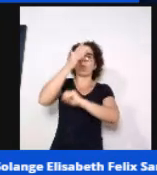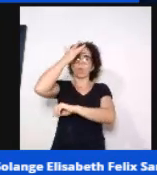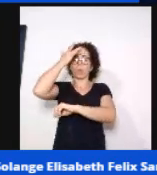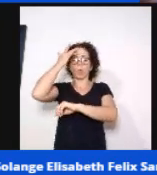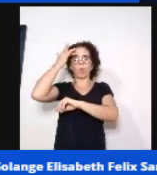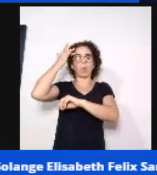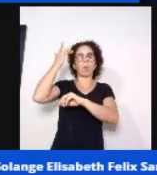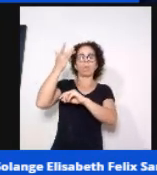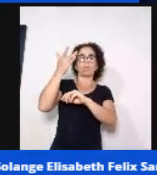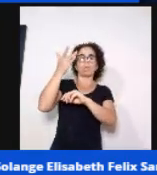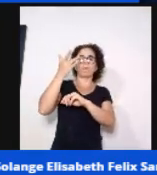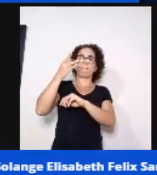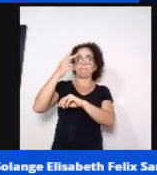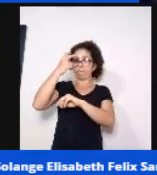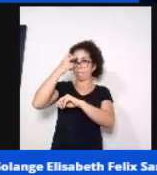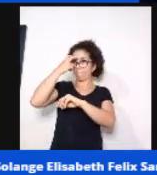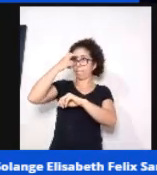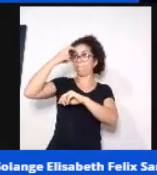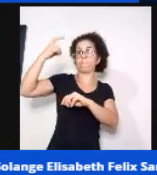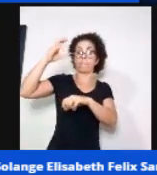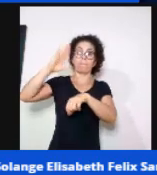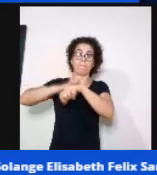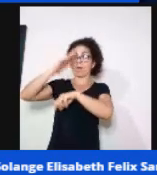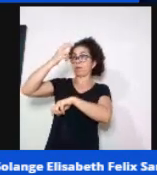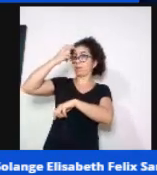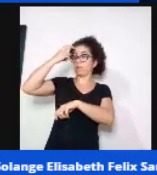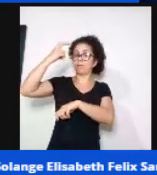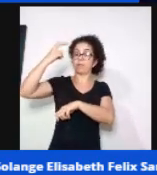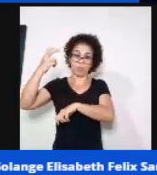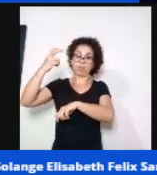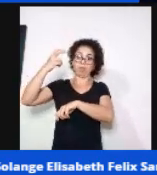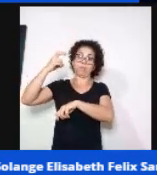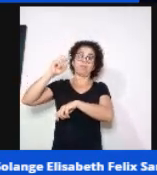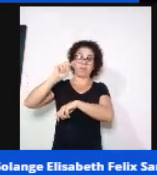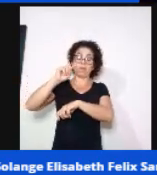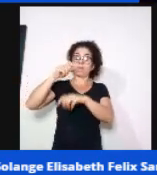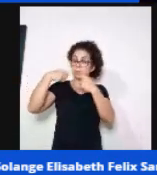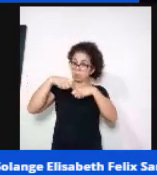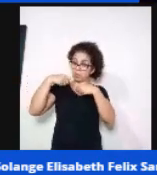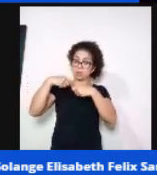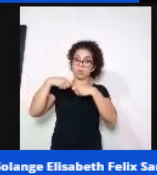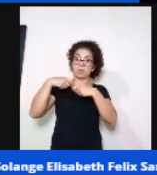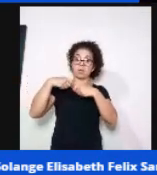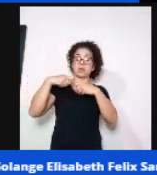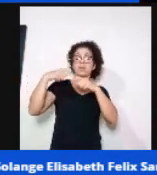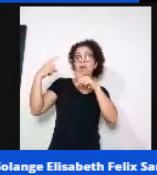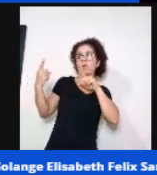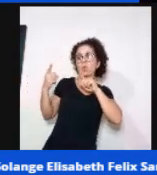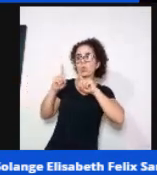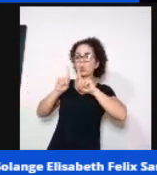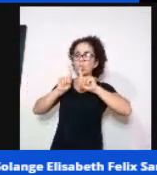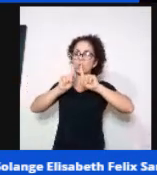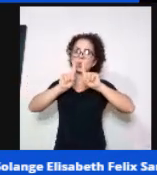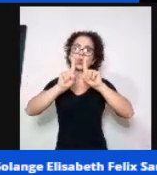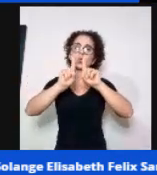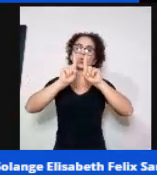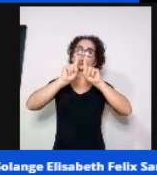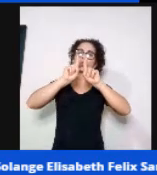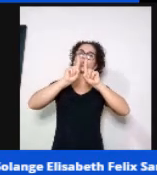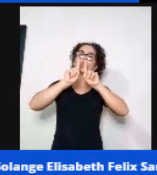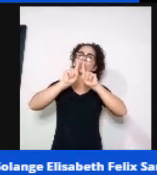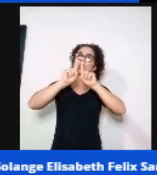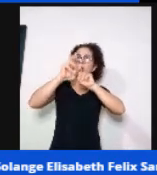você precisa ser o bobo da mesa. Você precisa sair com pessoas que pensam 5, 10 anos